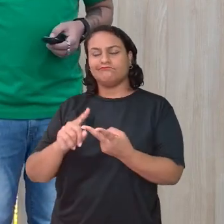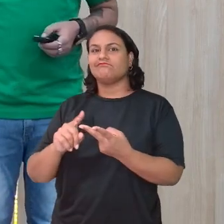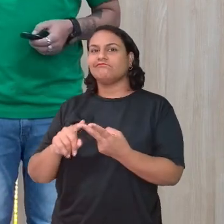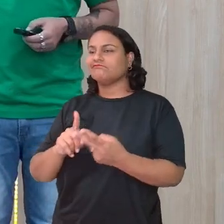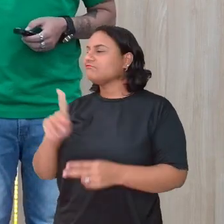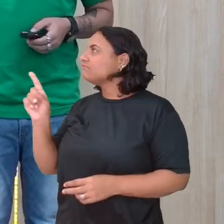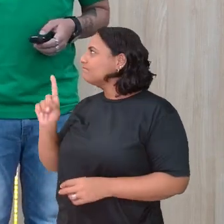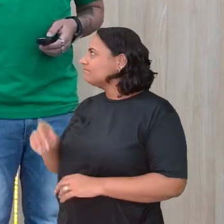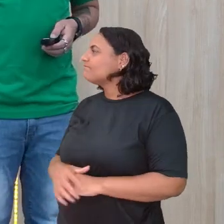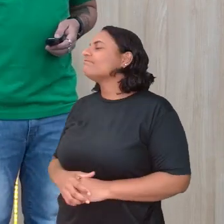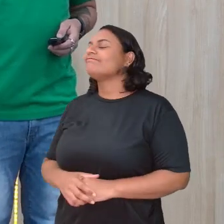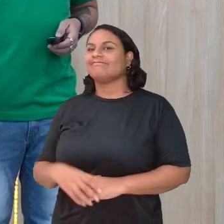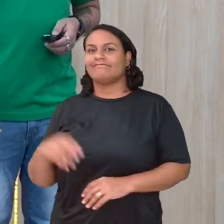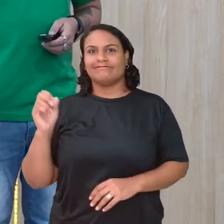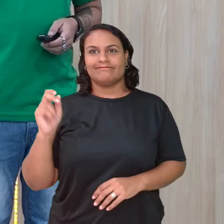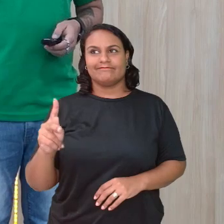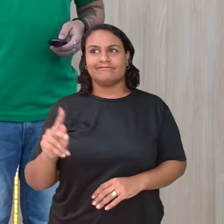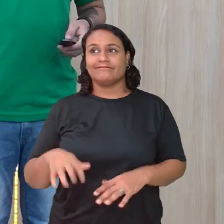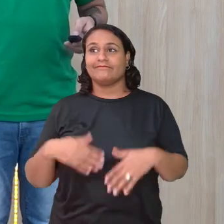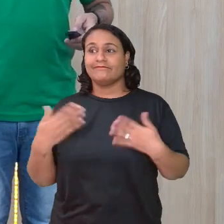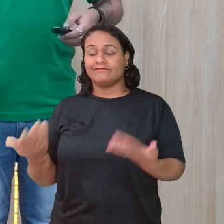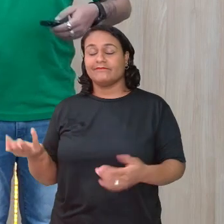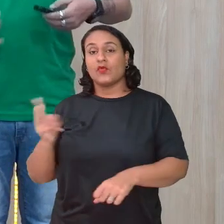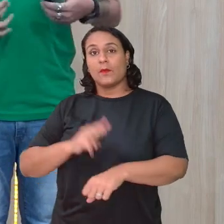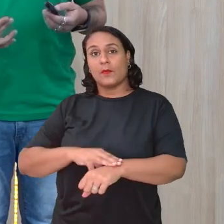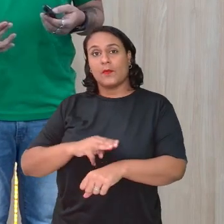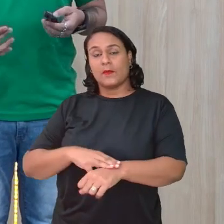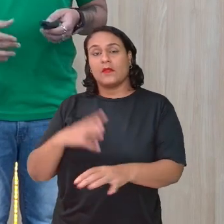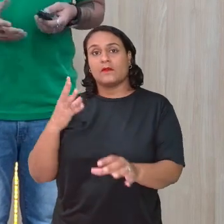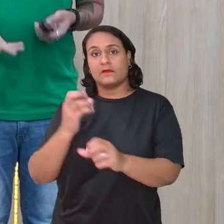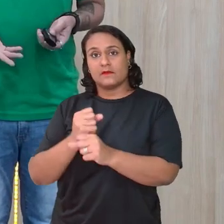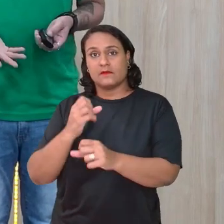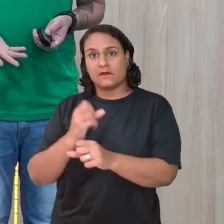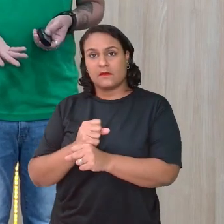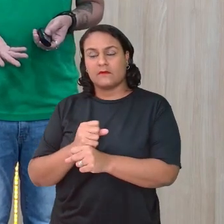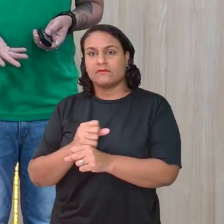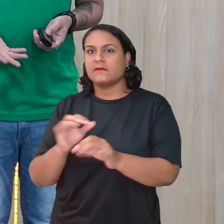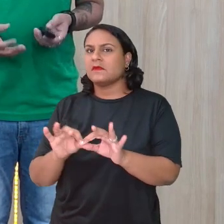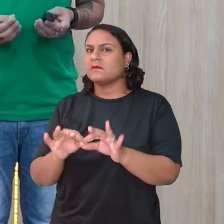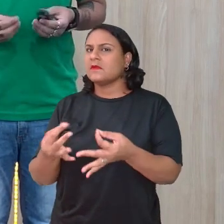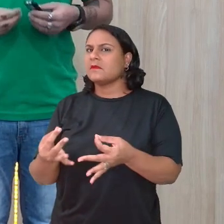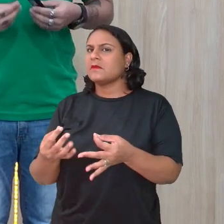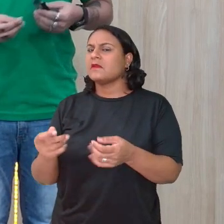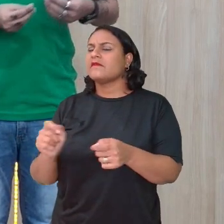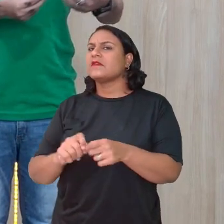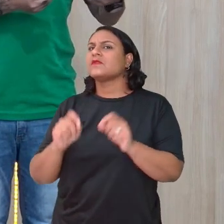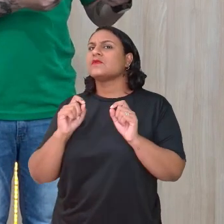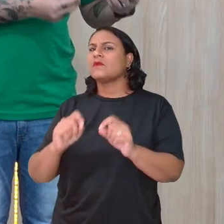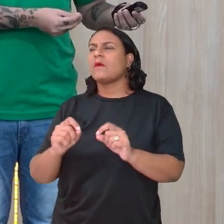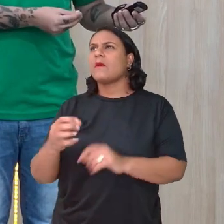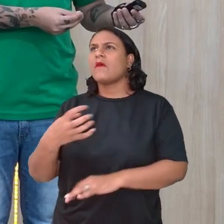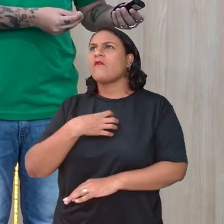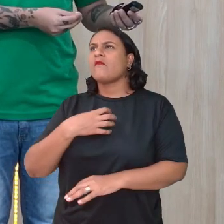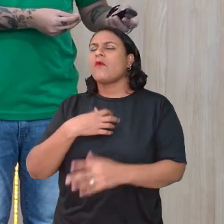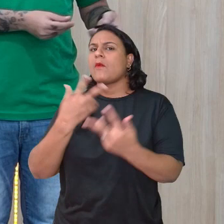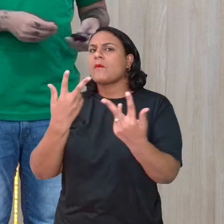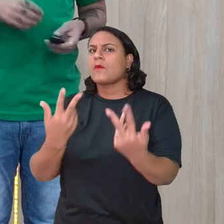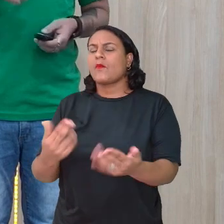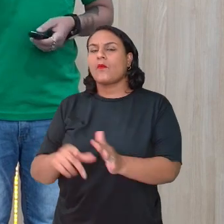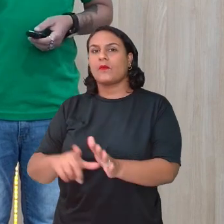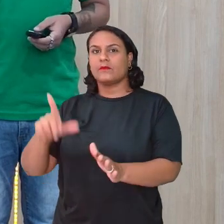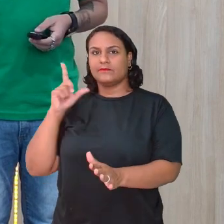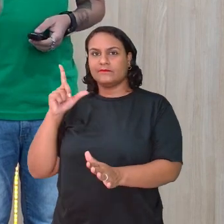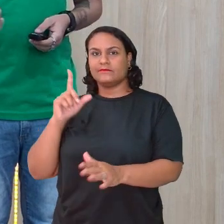arara ali, tá certo? Então, na hora de eu fazer o cálculo, eu simplesmente vou fazer da mesma forma que eu fiz